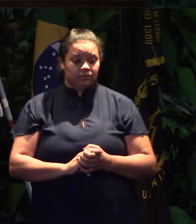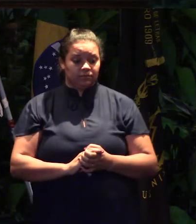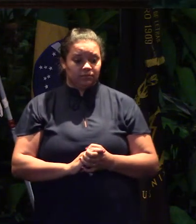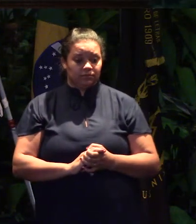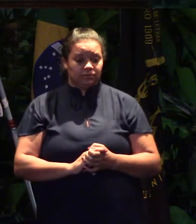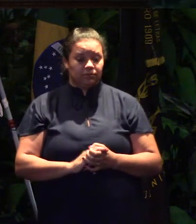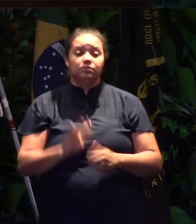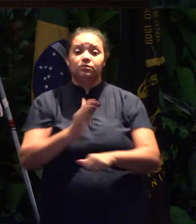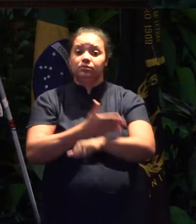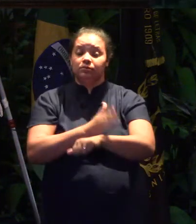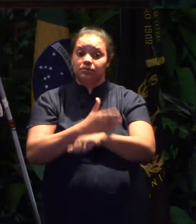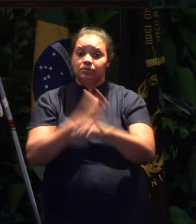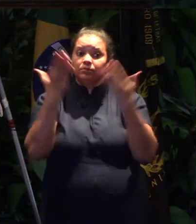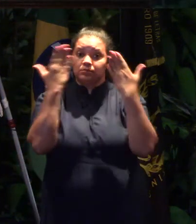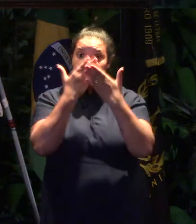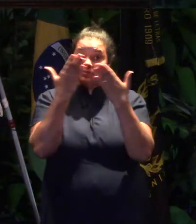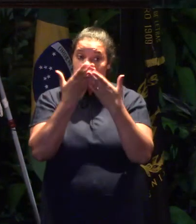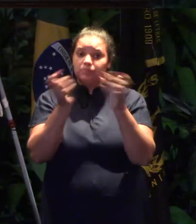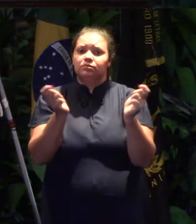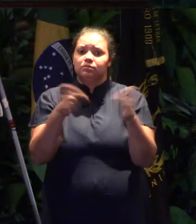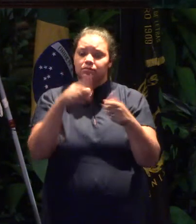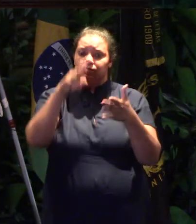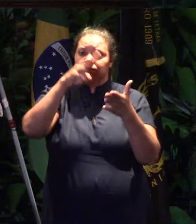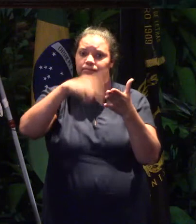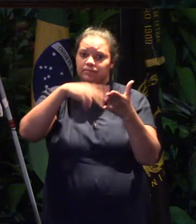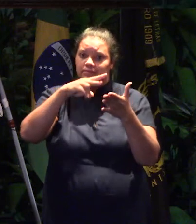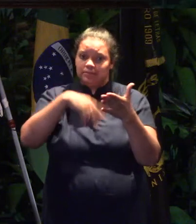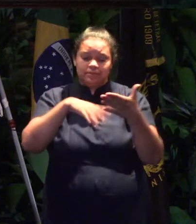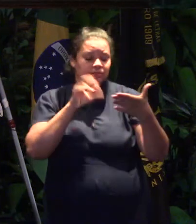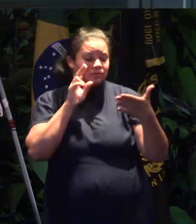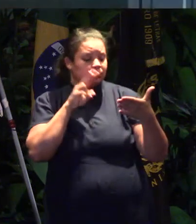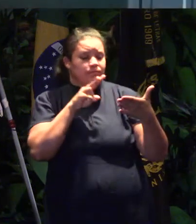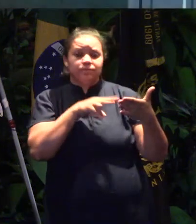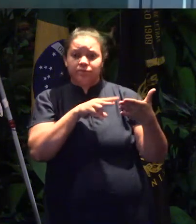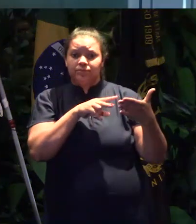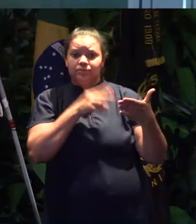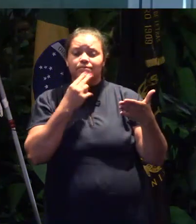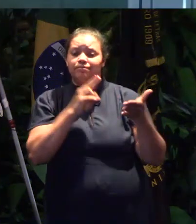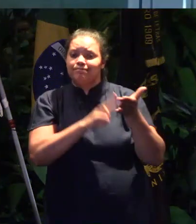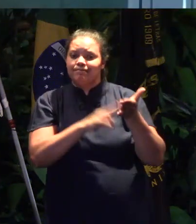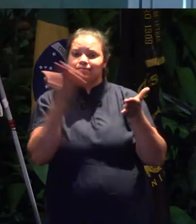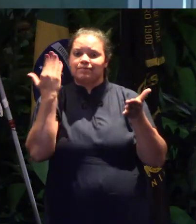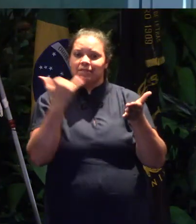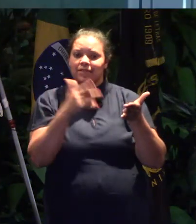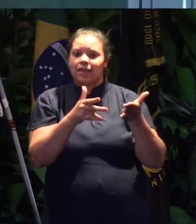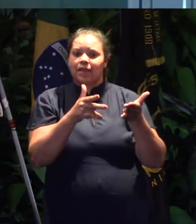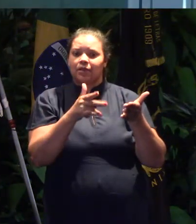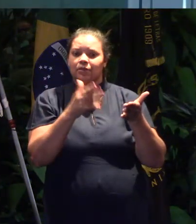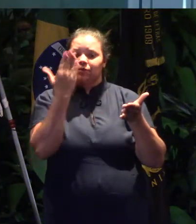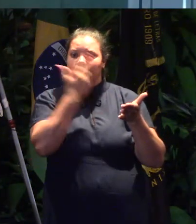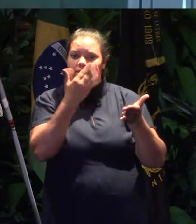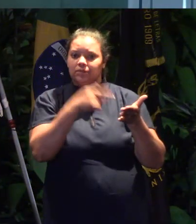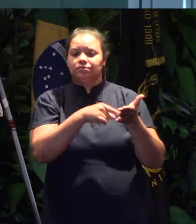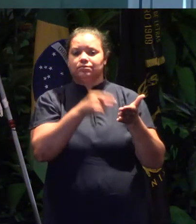o ensaio sobre a cegueira pode ser lido, né, à luz, né, da carta sobre os cegos, né, de Diderot. Eu